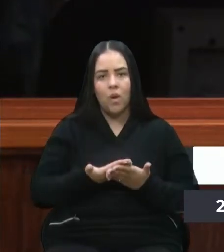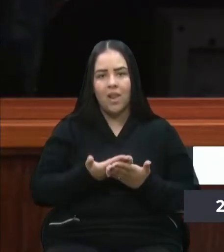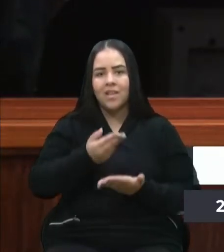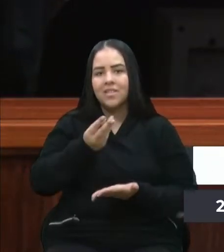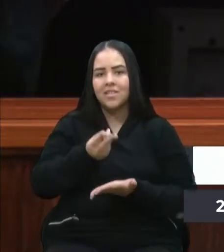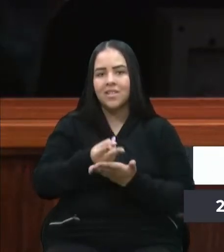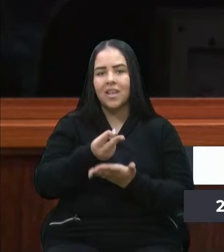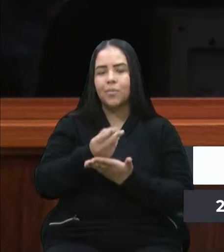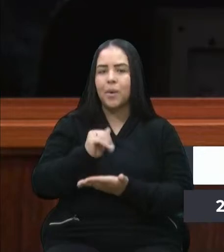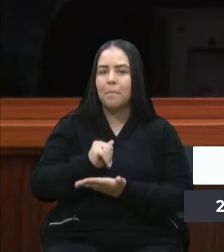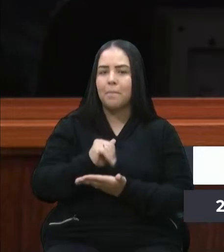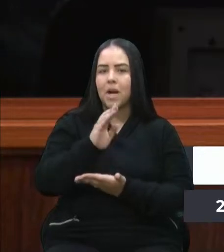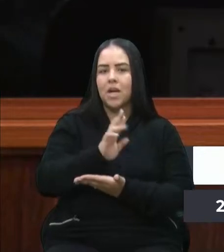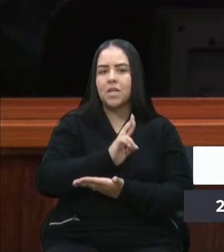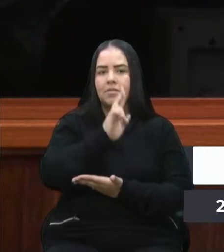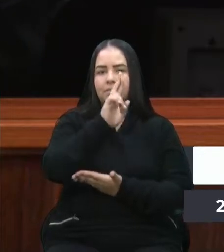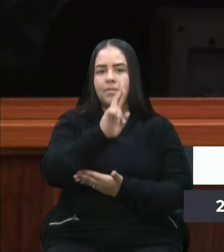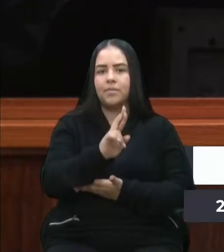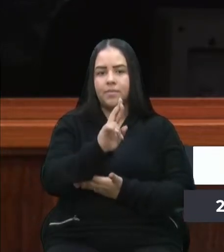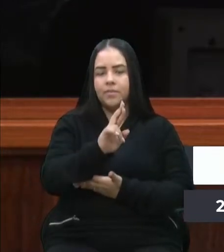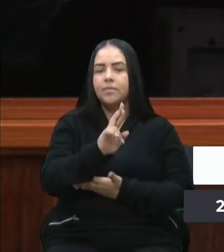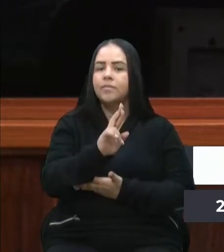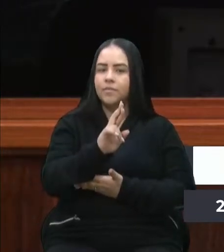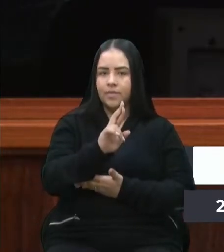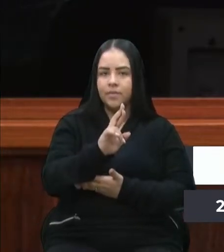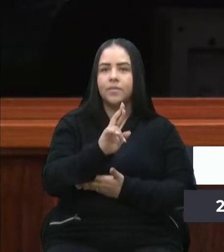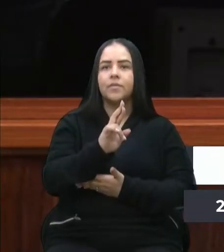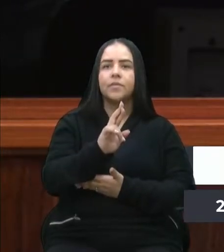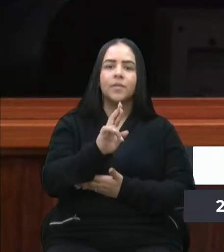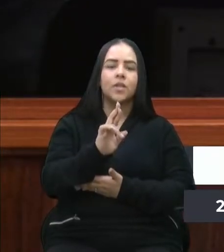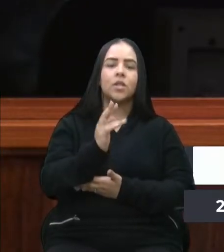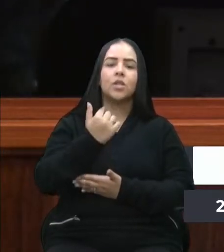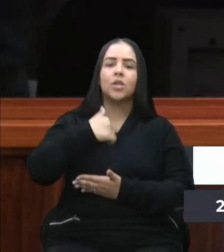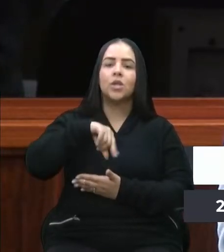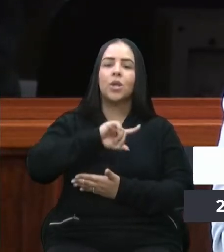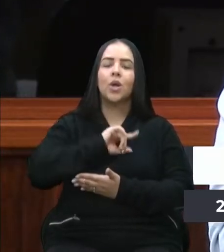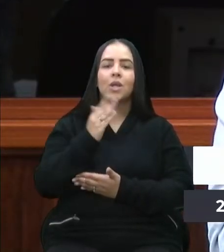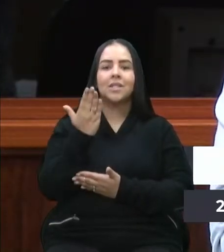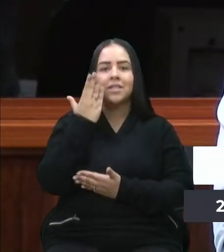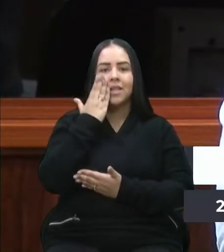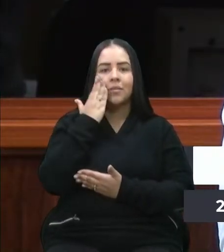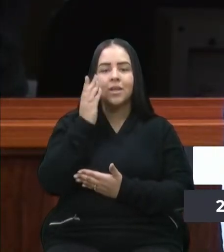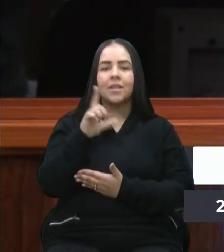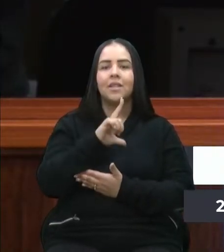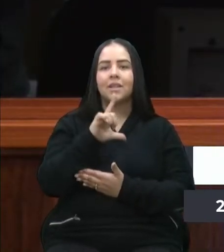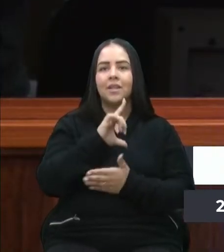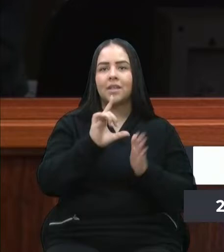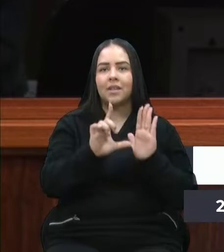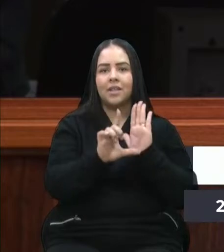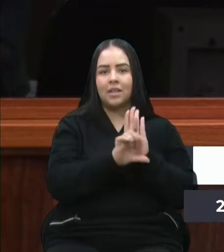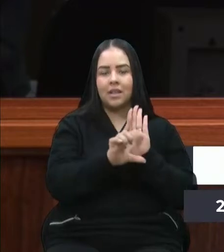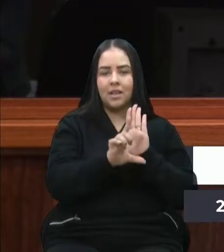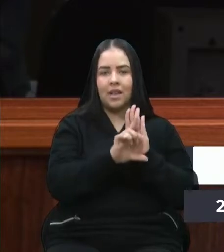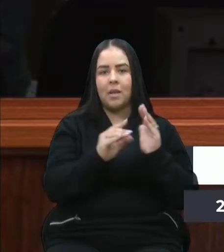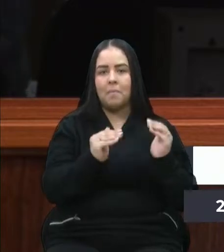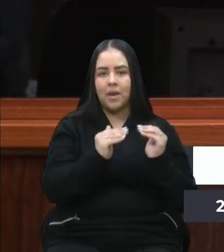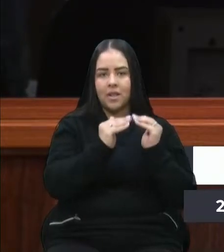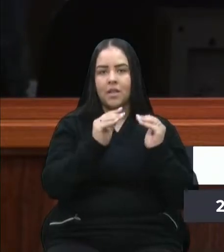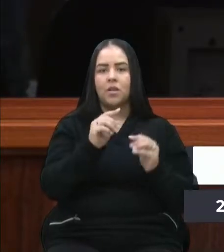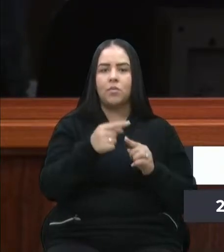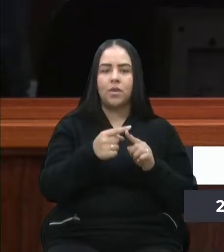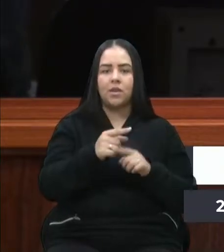mais representativas possíveis. A gente sabe que já existe na lei a paridade, né? Serão